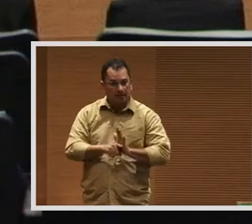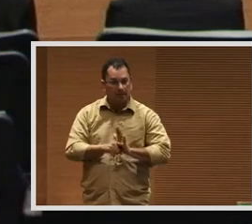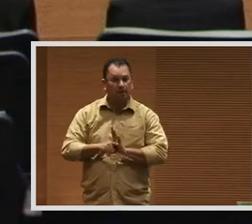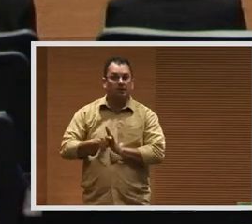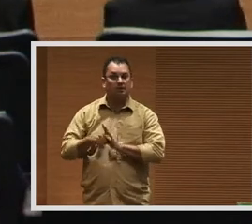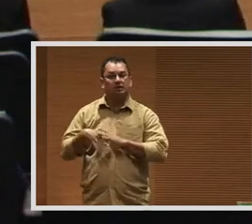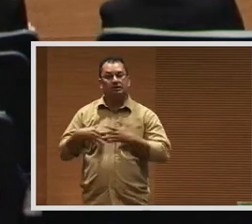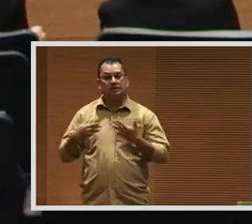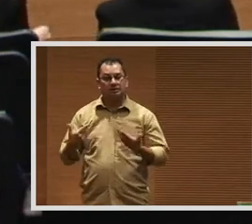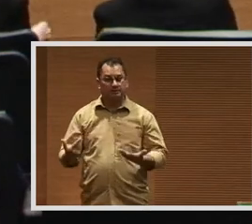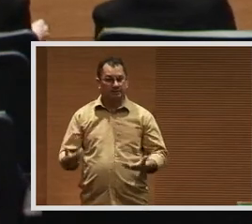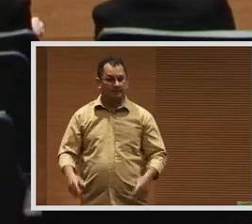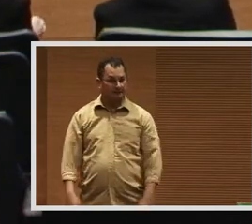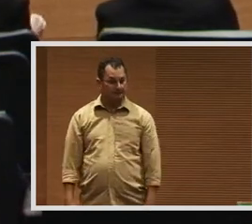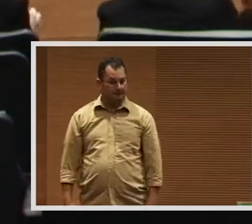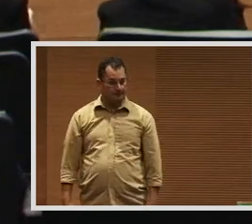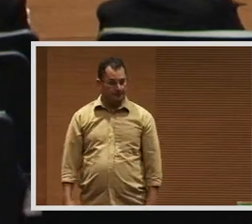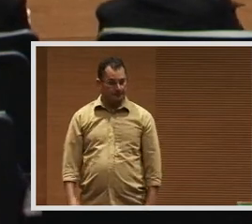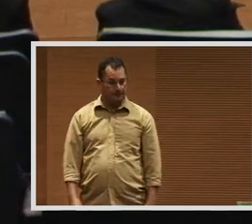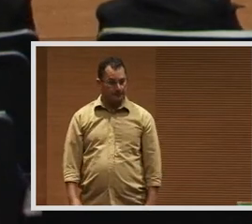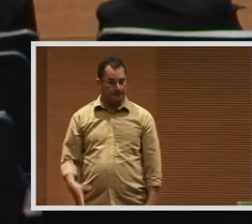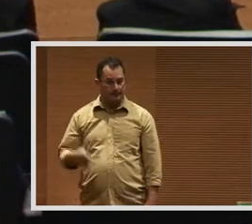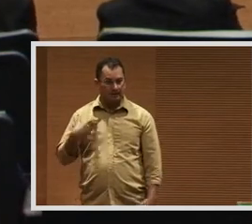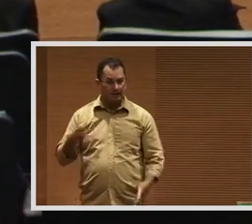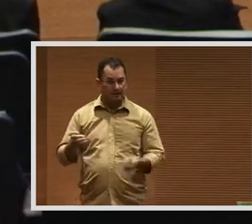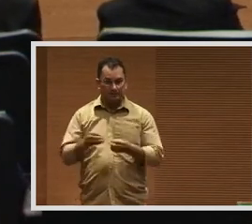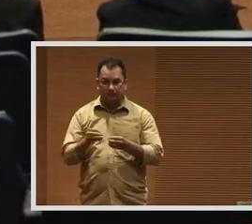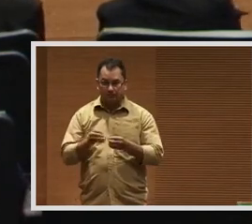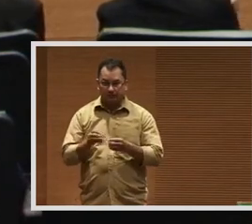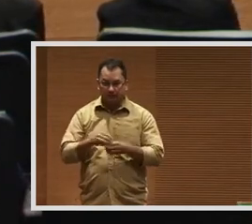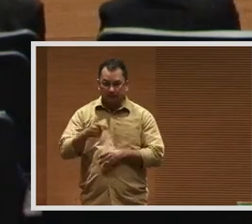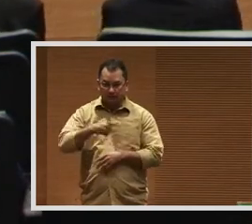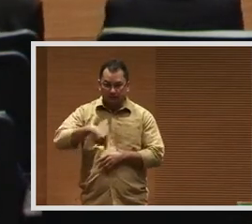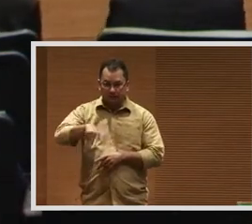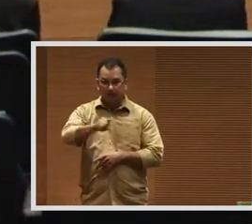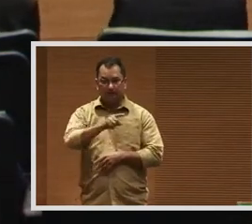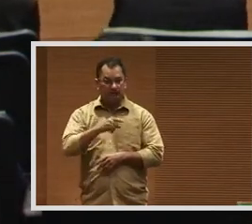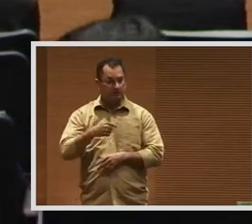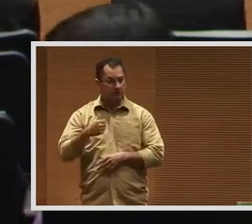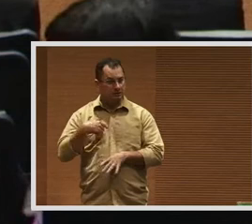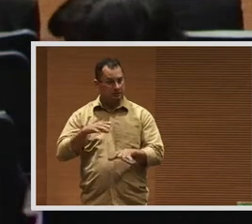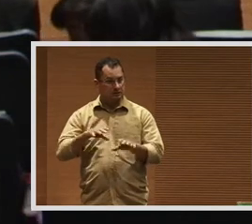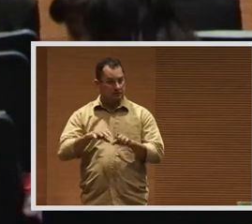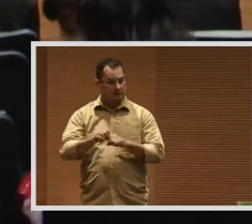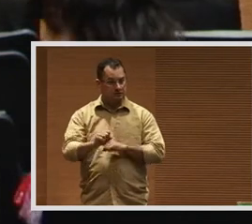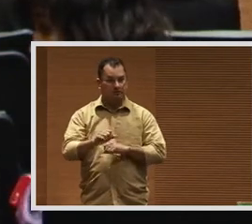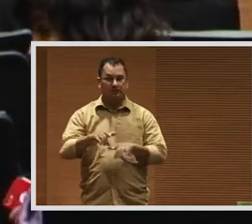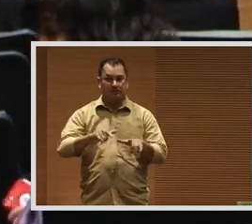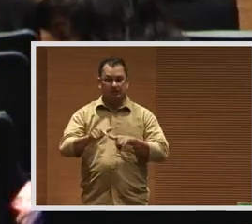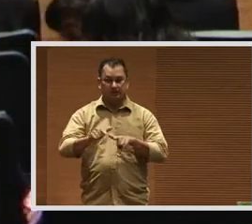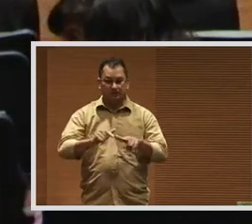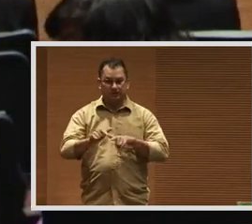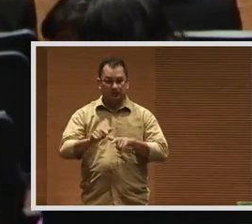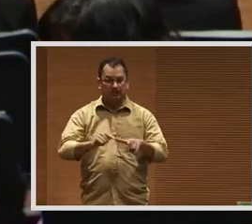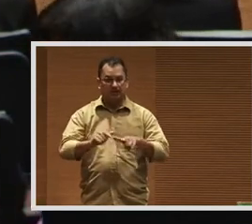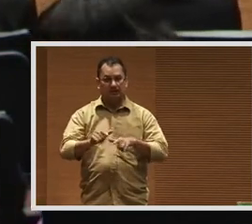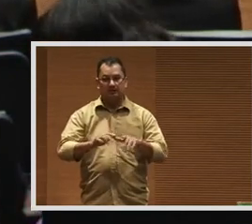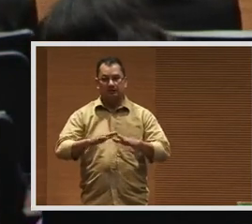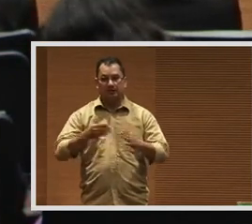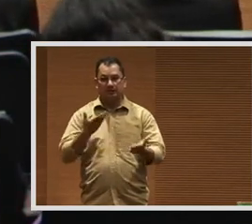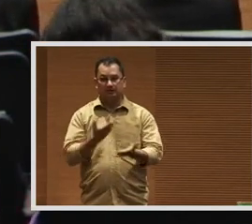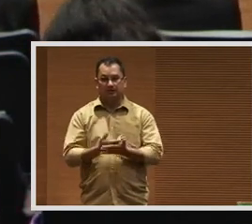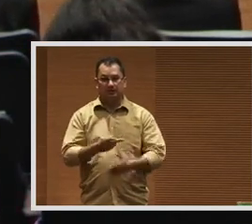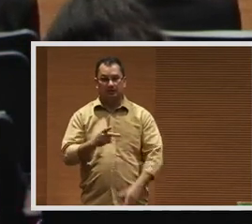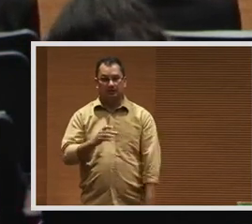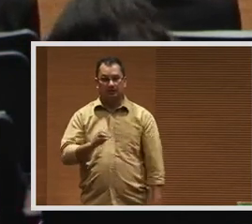meio, né, me aproximando de vocês. Eu sou trabalhadora da Escola Politécnica de Saúde